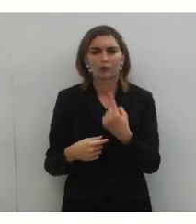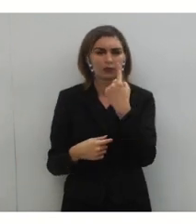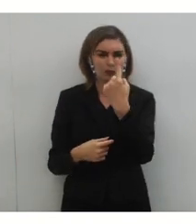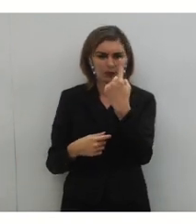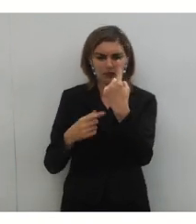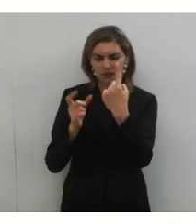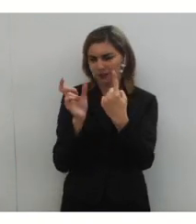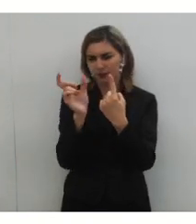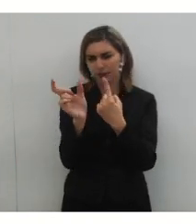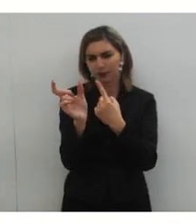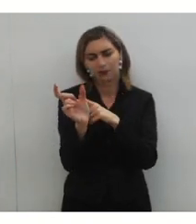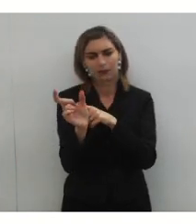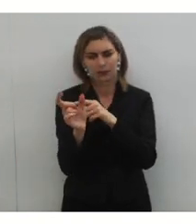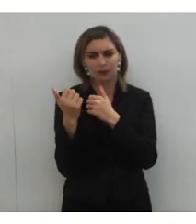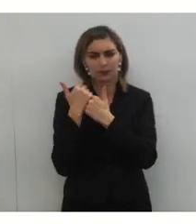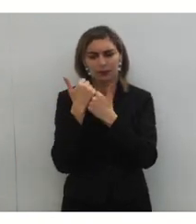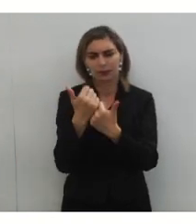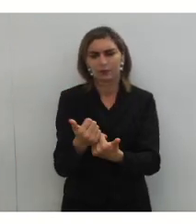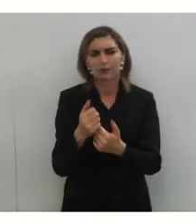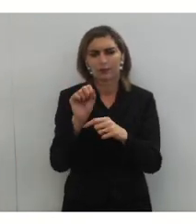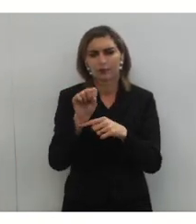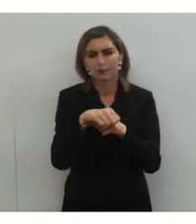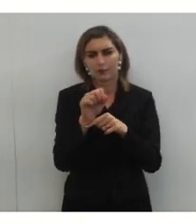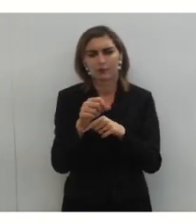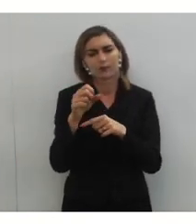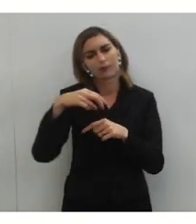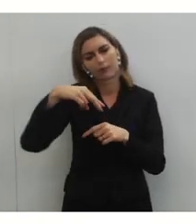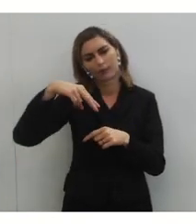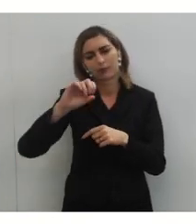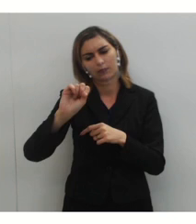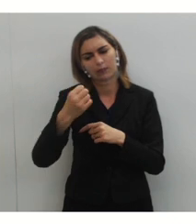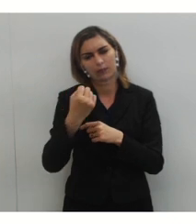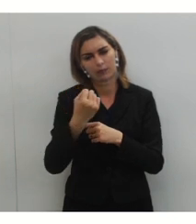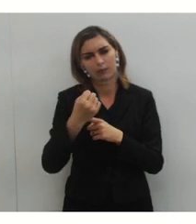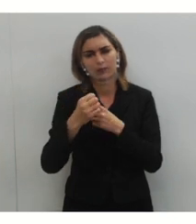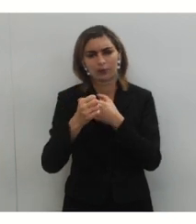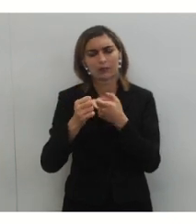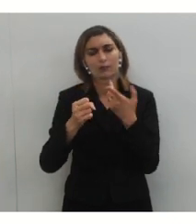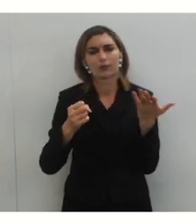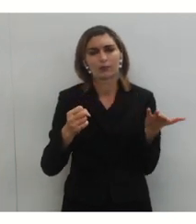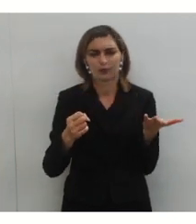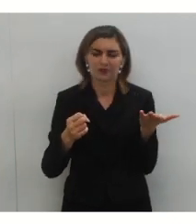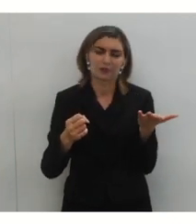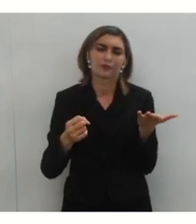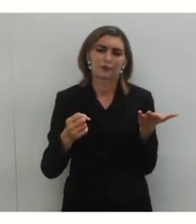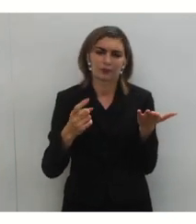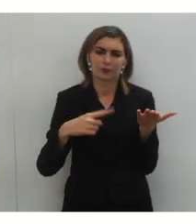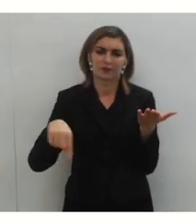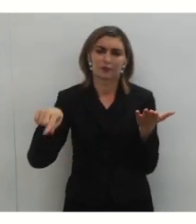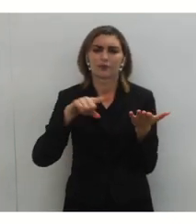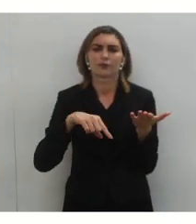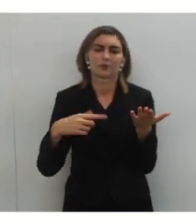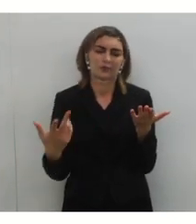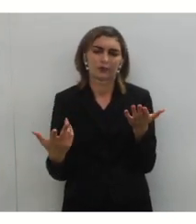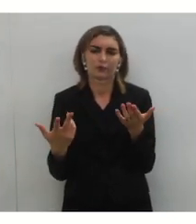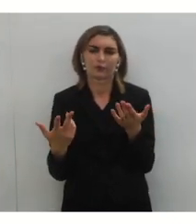uma palavra representando o sujeito. Qual é a palavra? Qual é o núcleo representando aí?